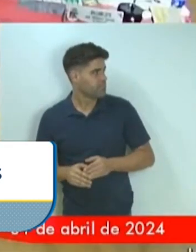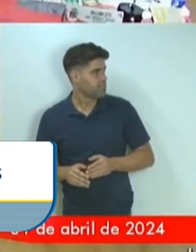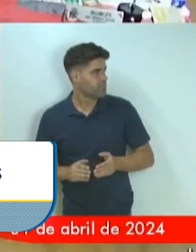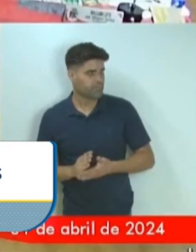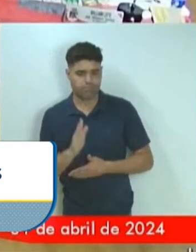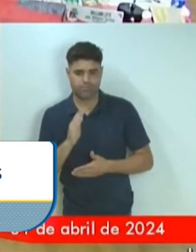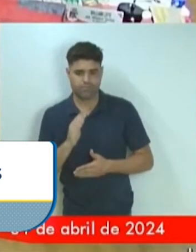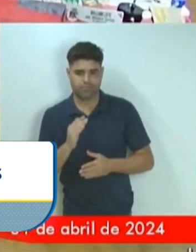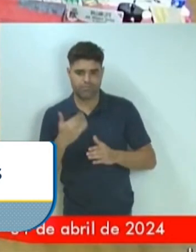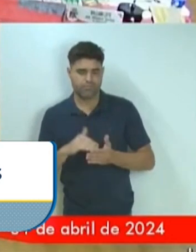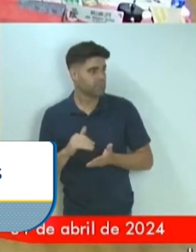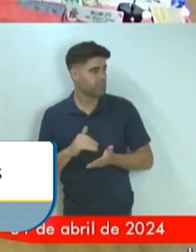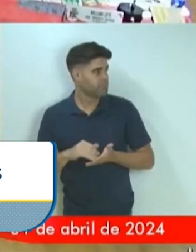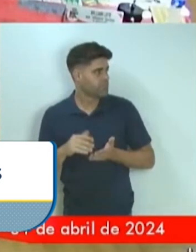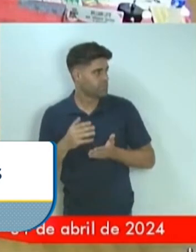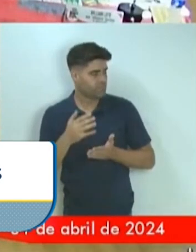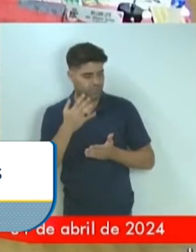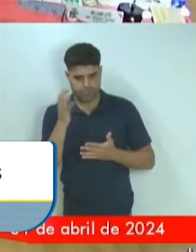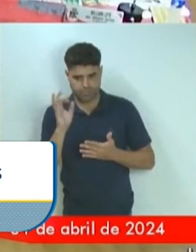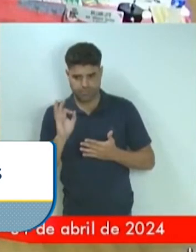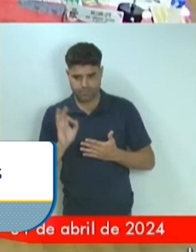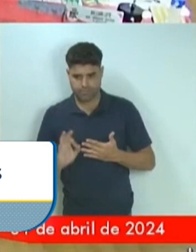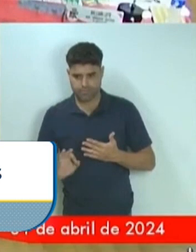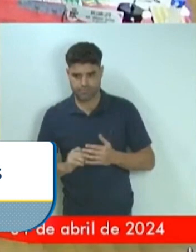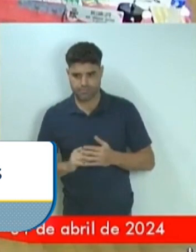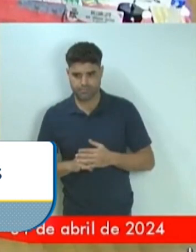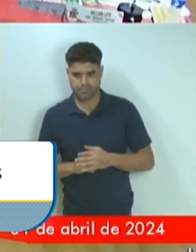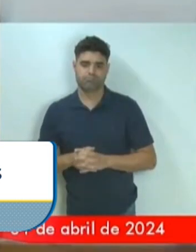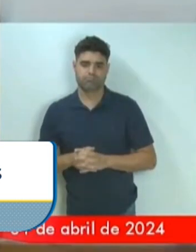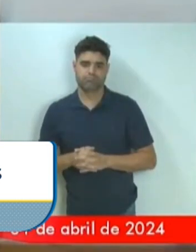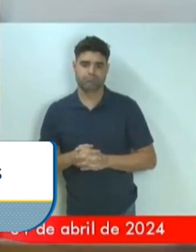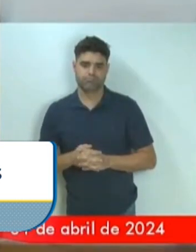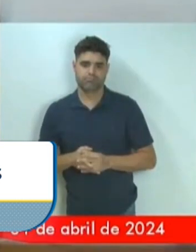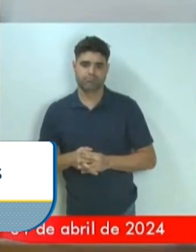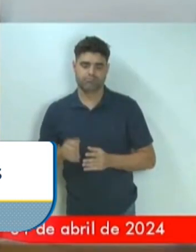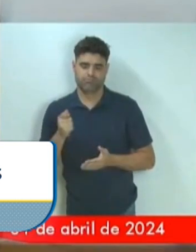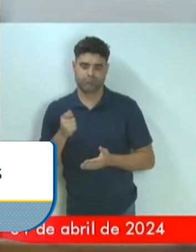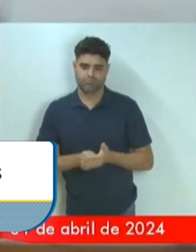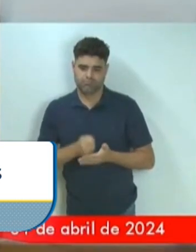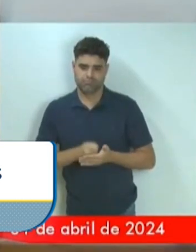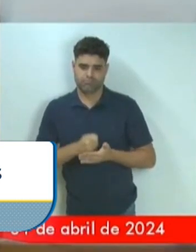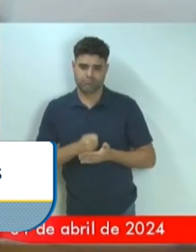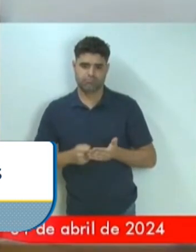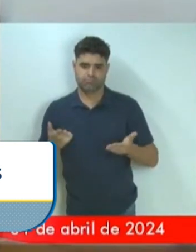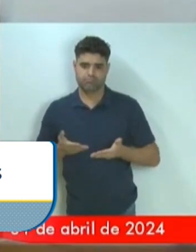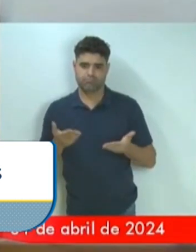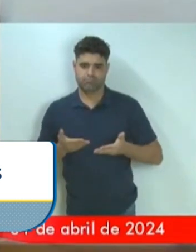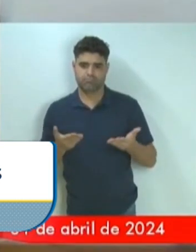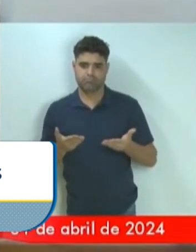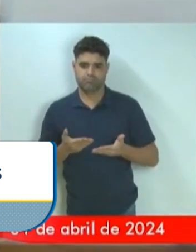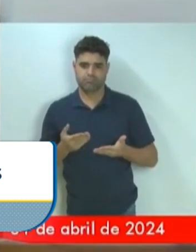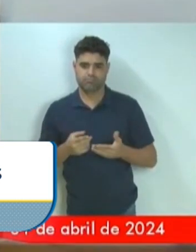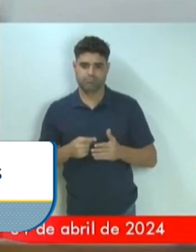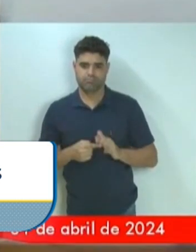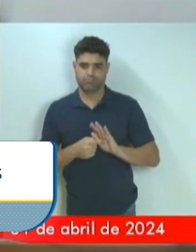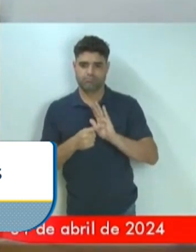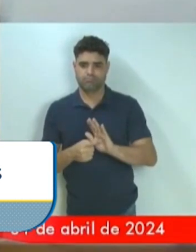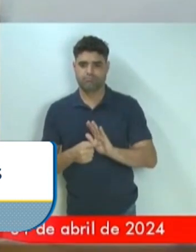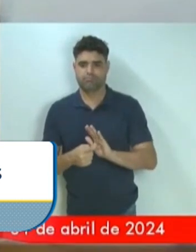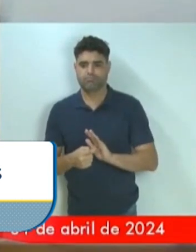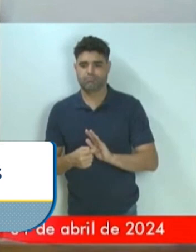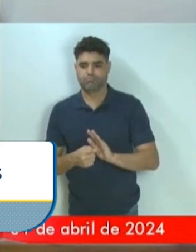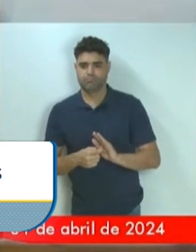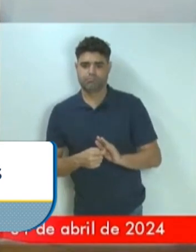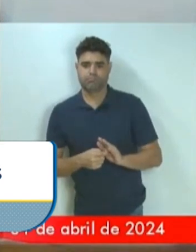ali um sorteio público para compor os membros, né, da comissão processante. Então, a vereadora Miriam Brandão é